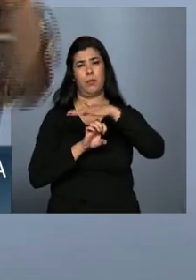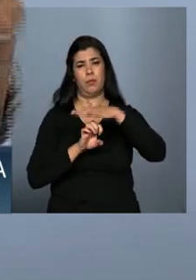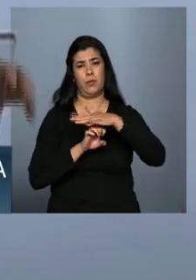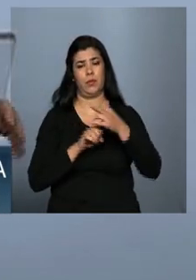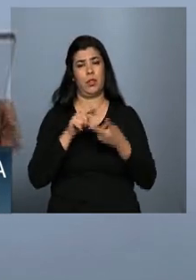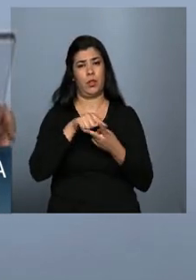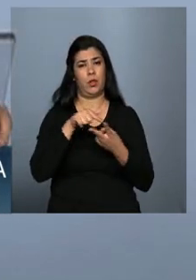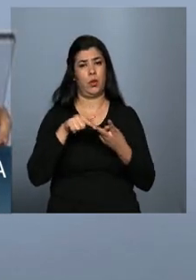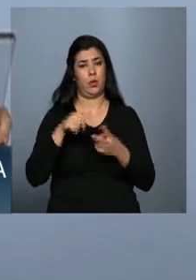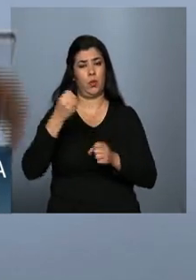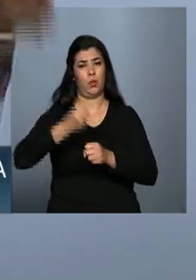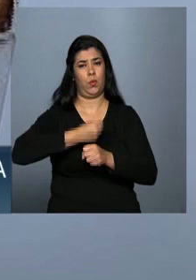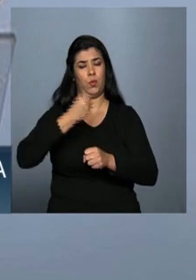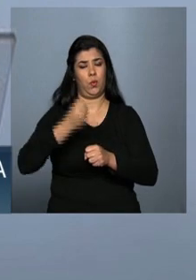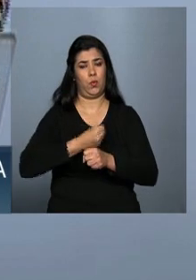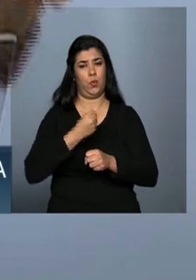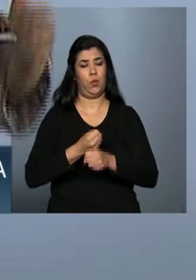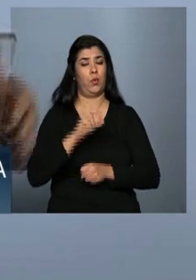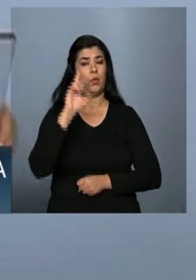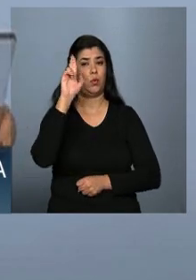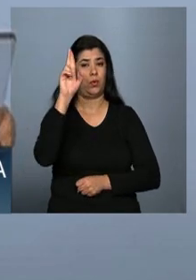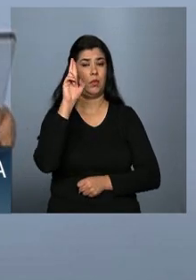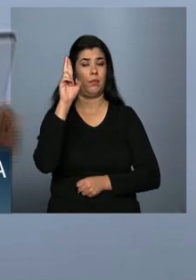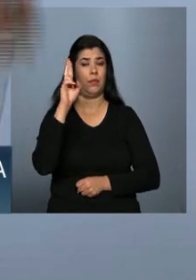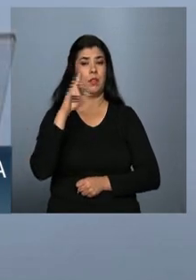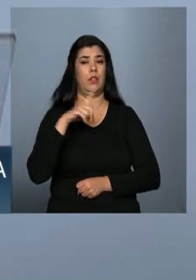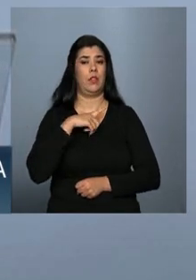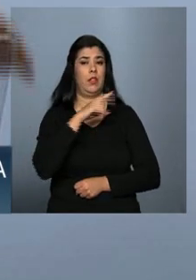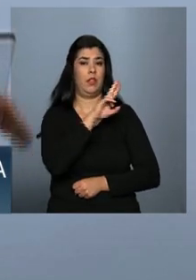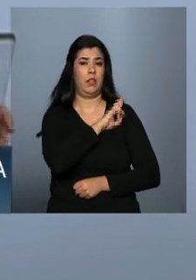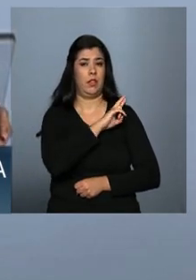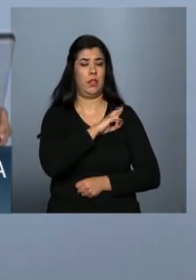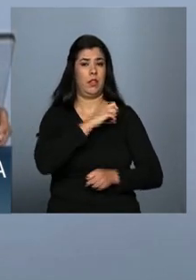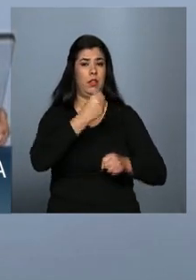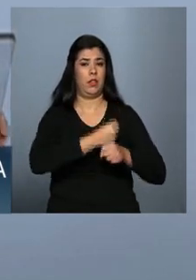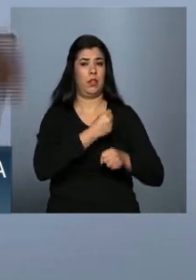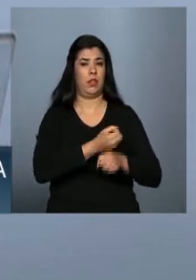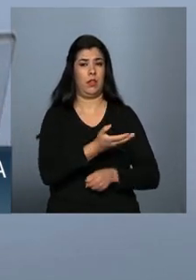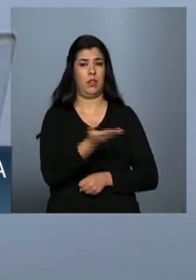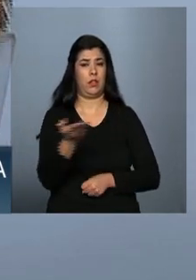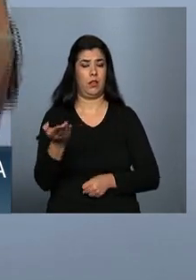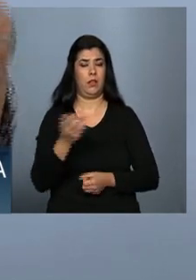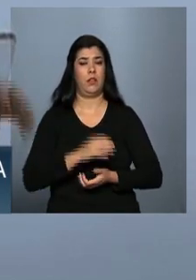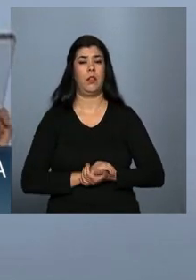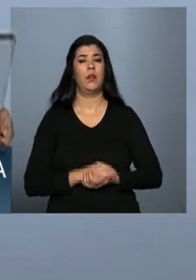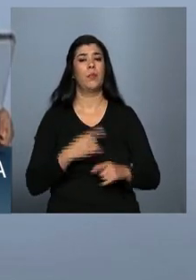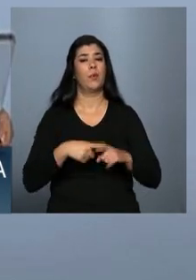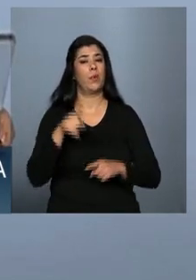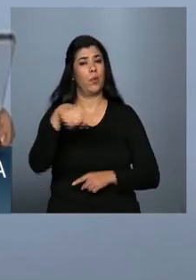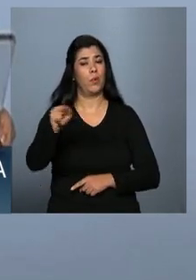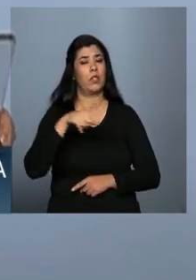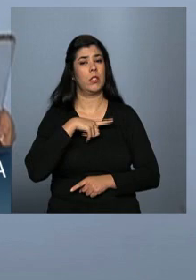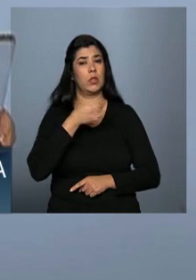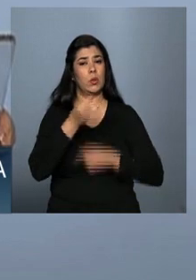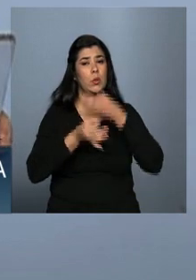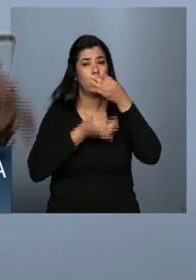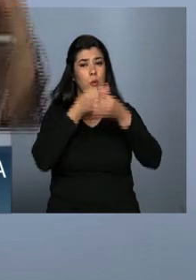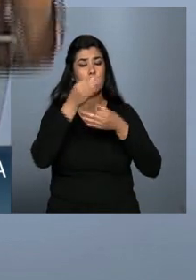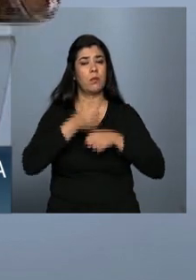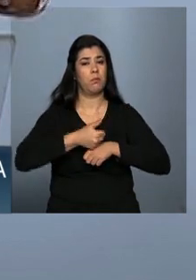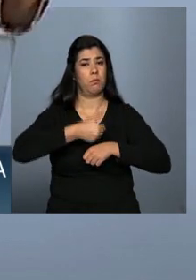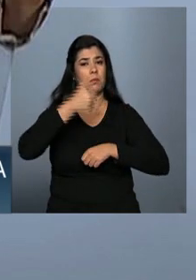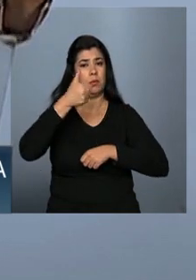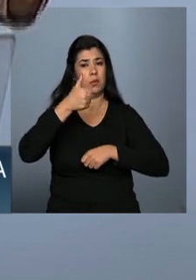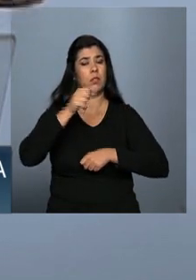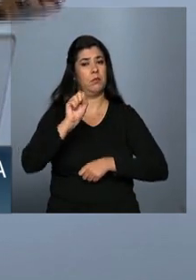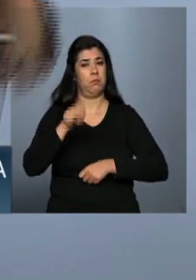duas construtoras aqui, que são responsáveis por essa obra. Porque eles têm sugestões a dar,